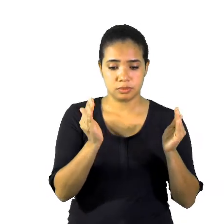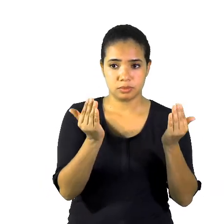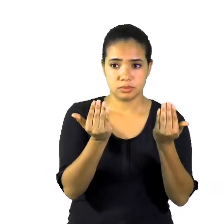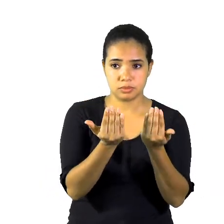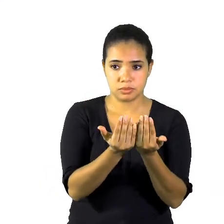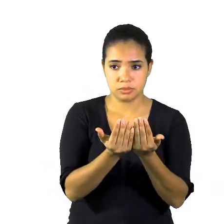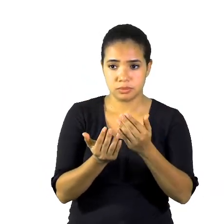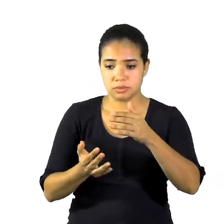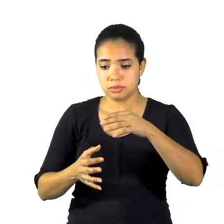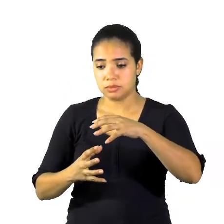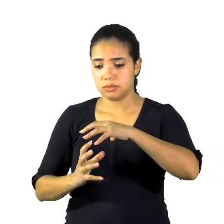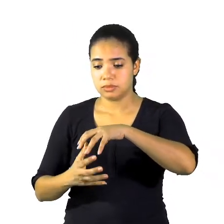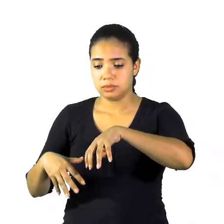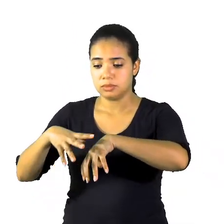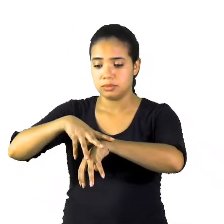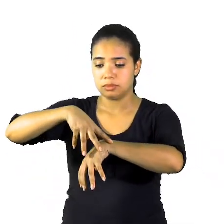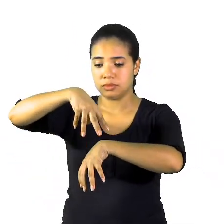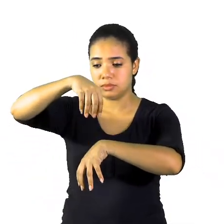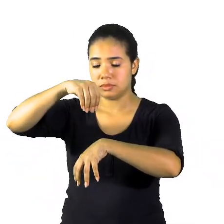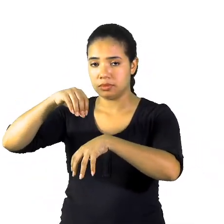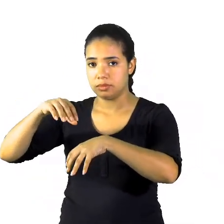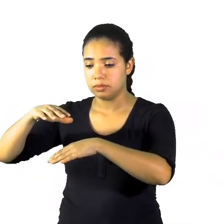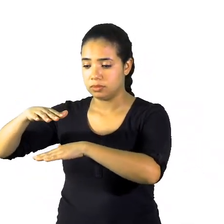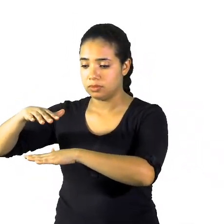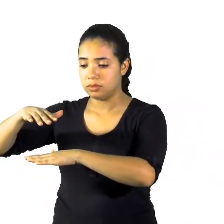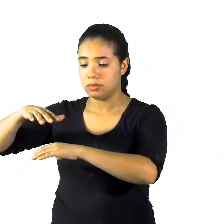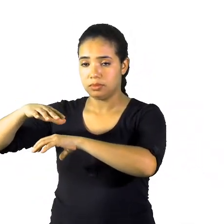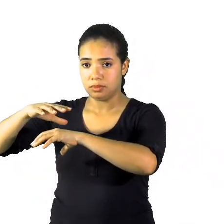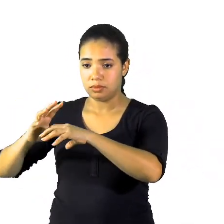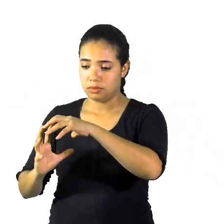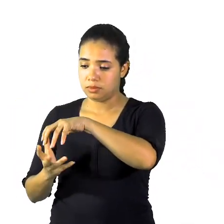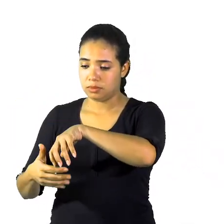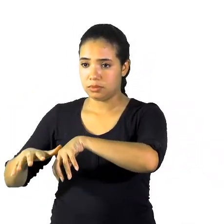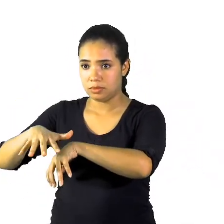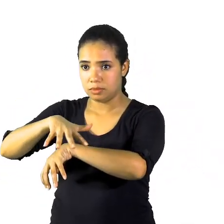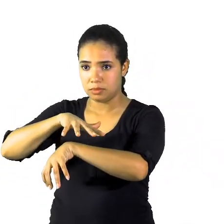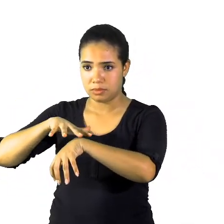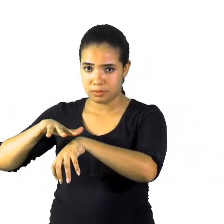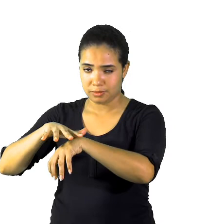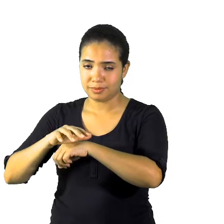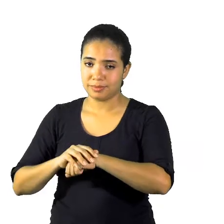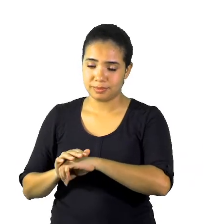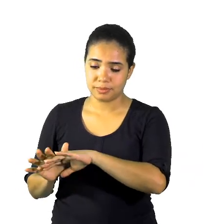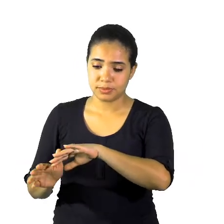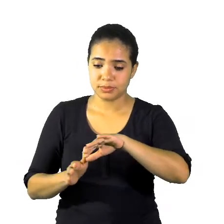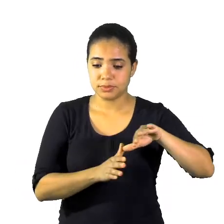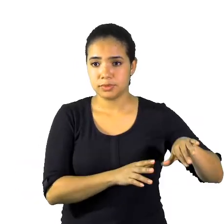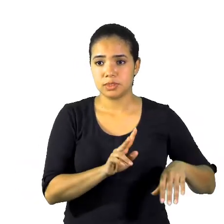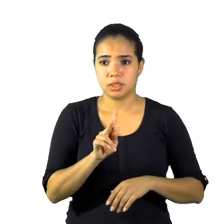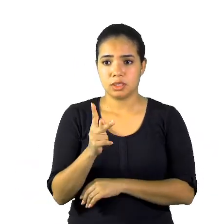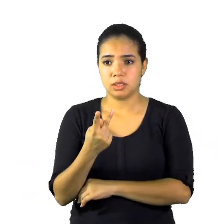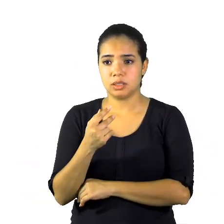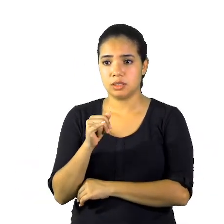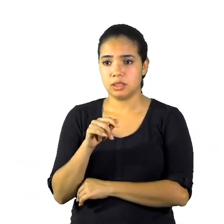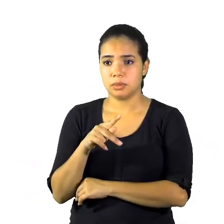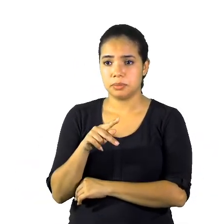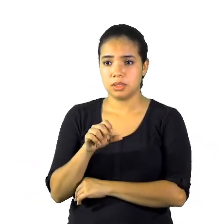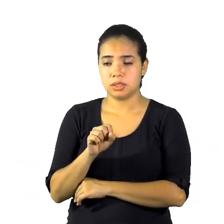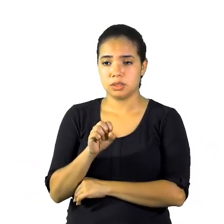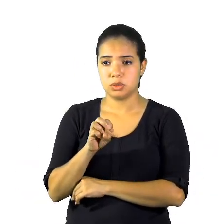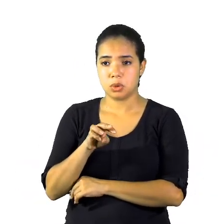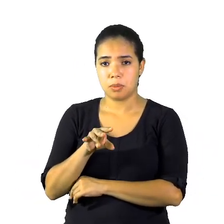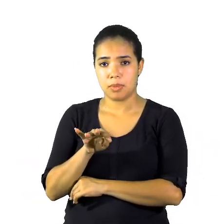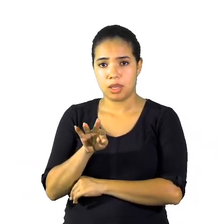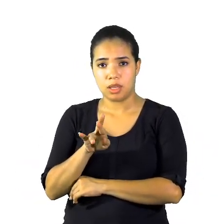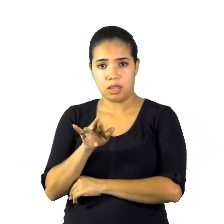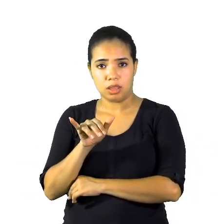será feita. Hipissometria ou altimetria. Alguns mapas que nós estudamos, principalmente quando eu vou